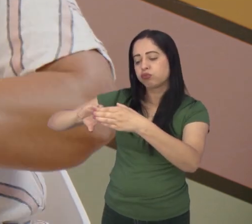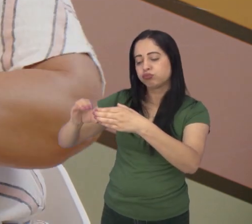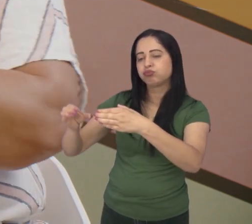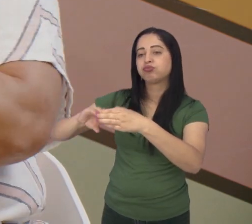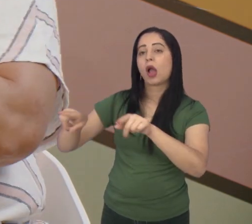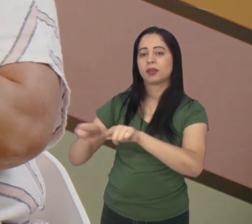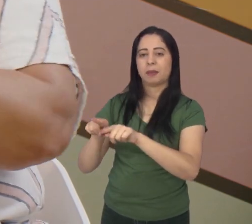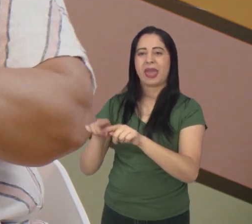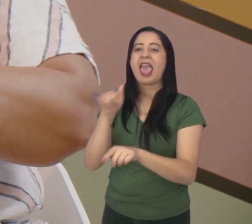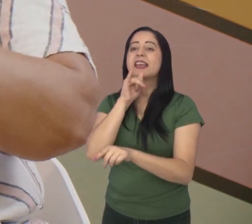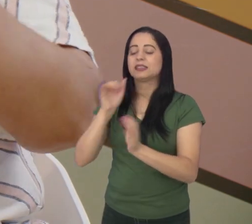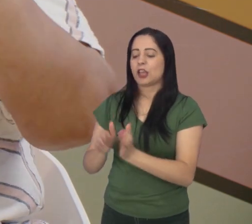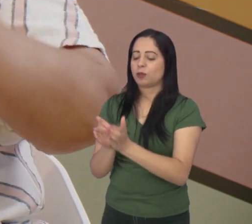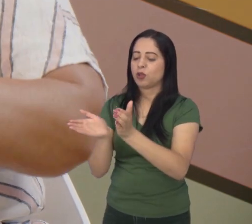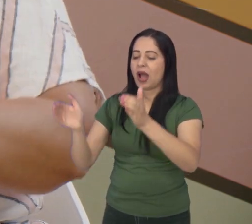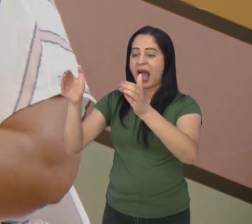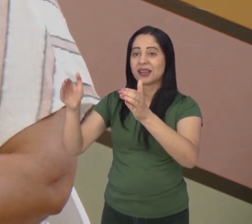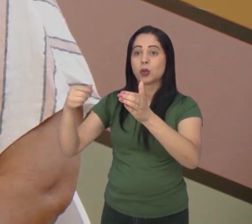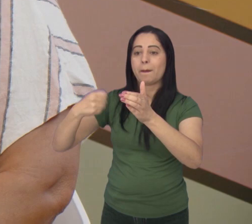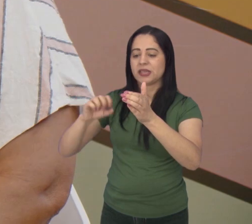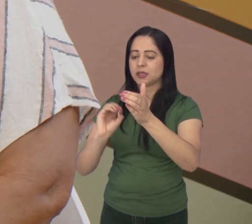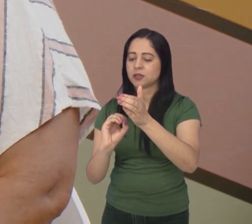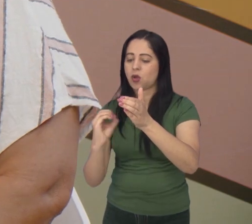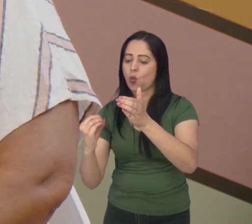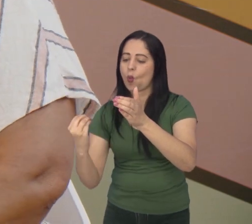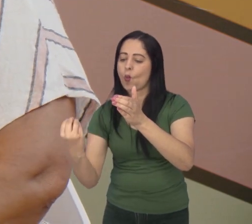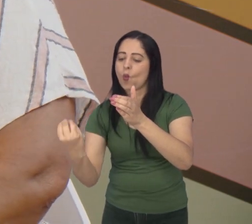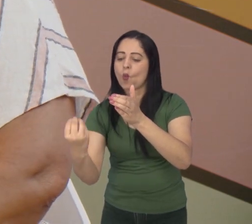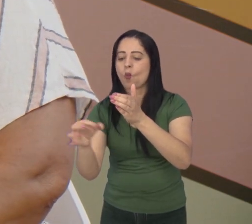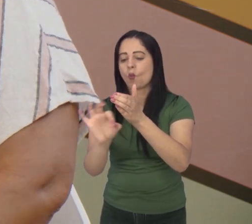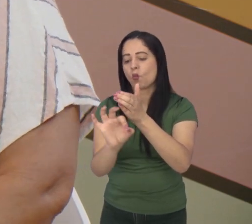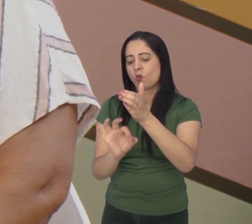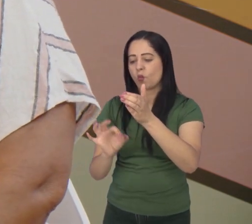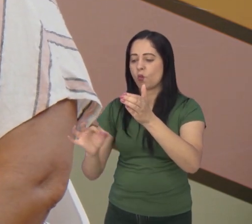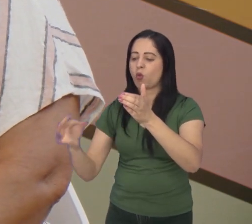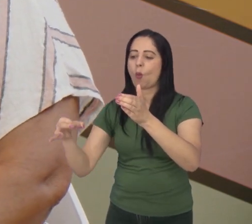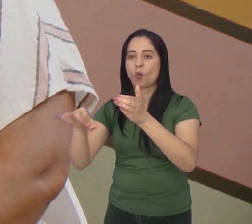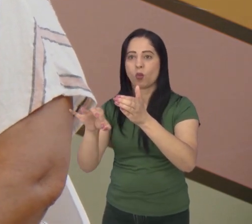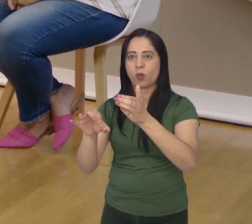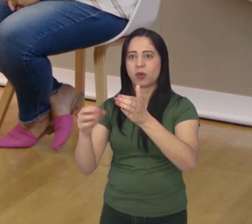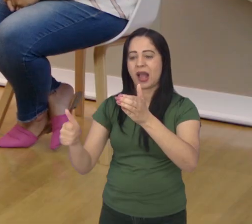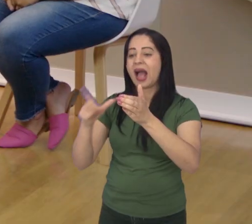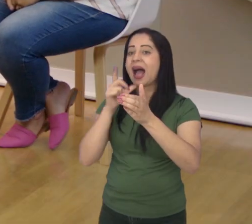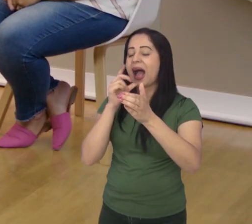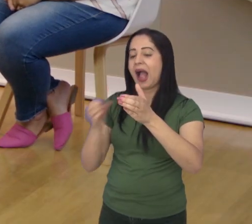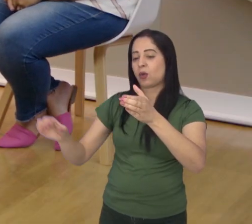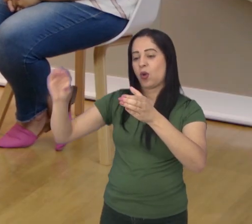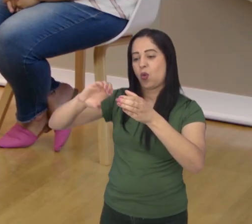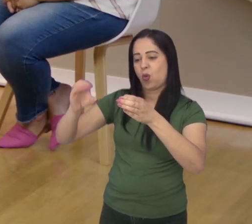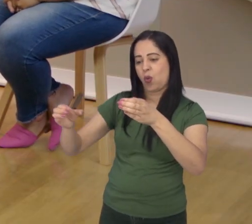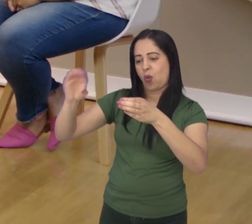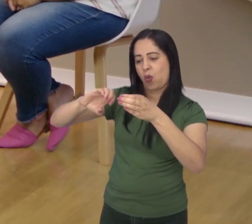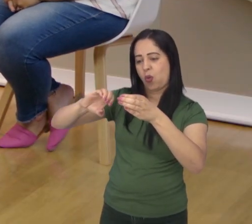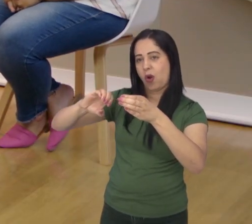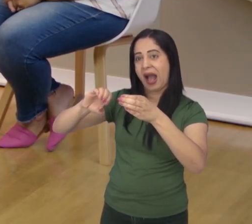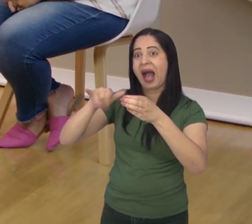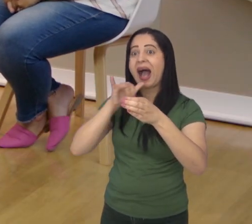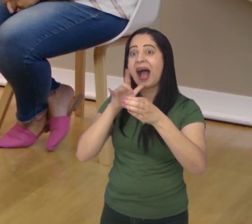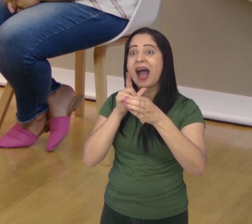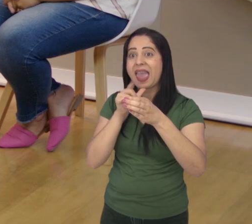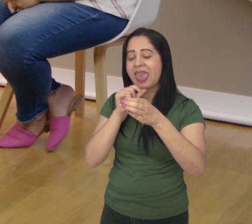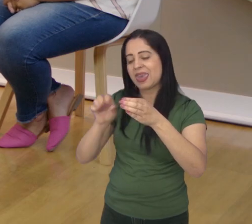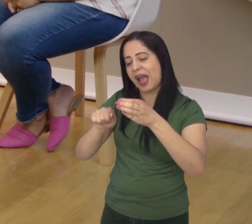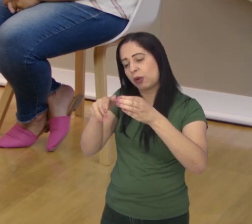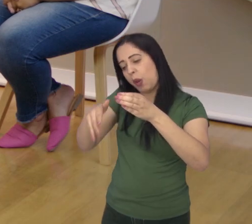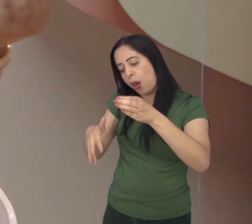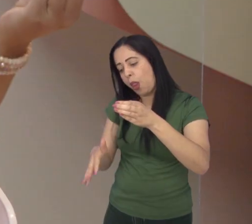aqueles vasos furadinhos são próprios para eles, né? É justamente o que seria a minha próxima pergunta, né? Qual que é o vaso ideal para as orquídeas? Porque